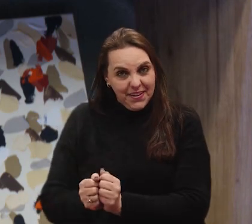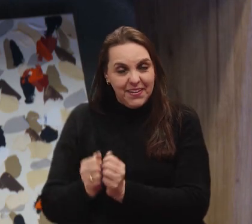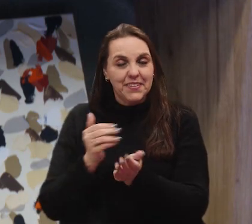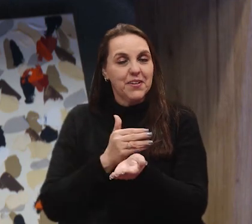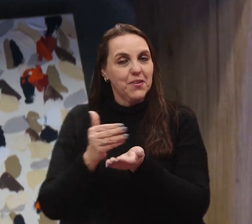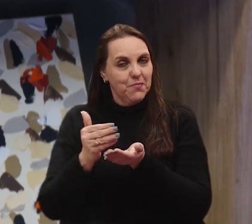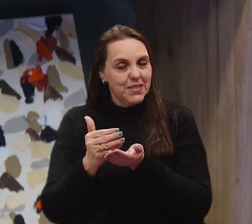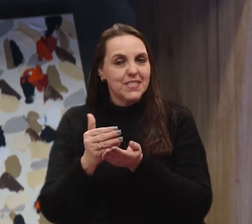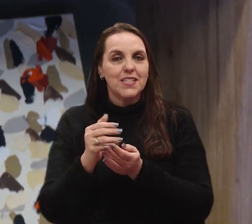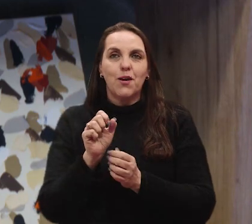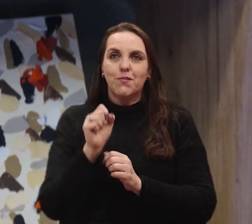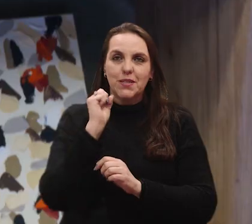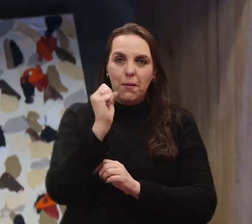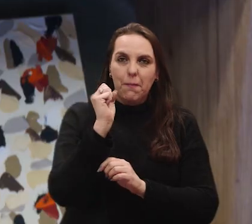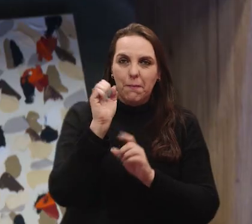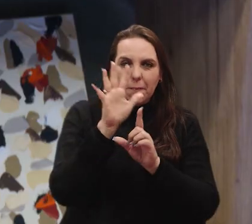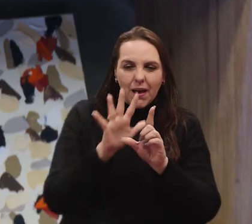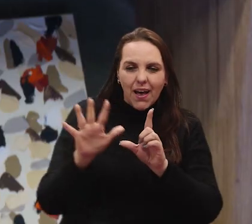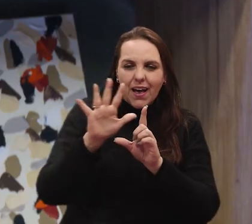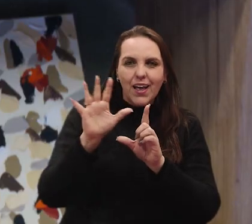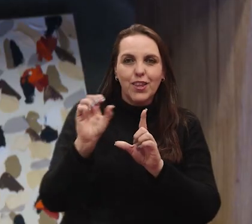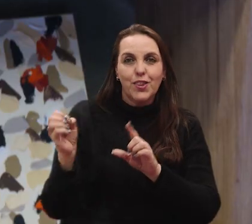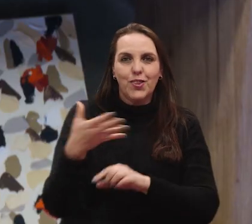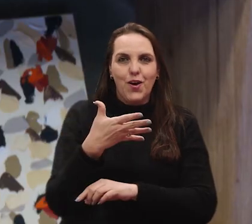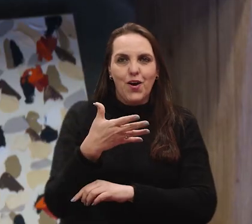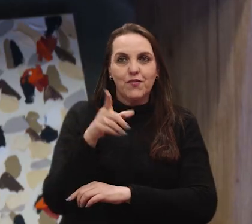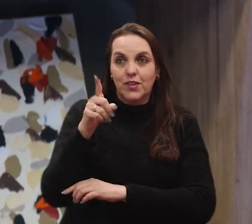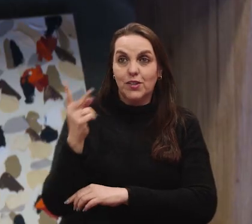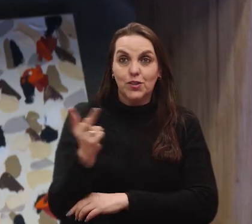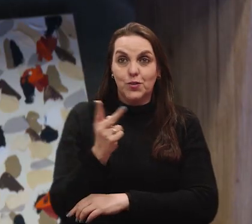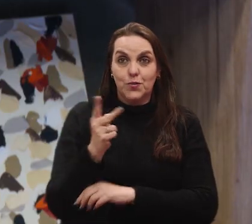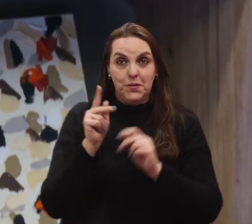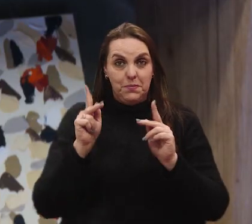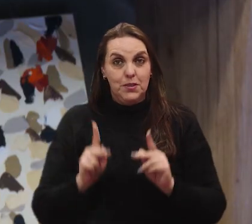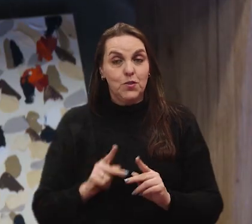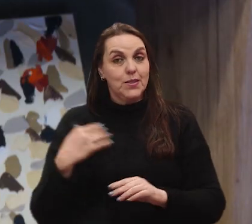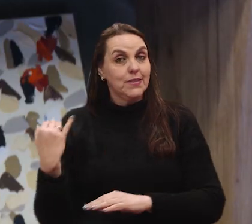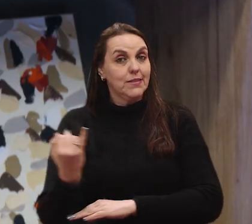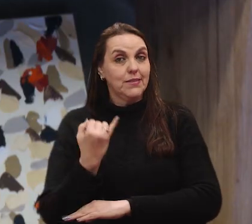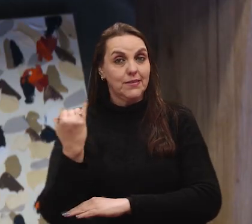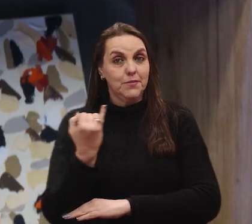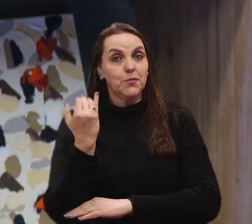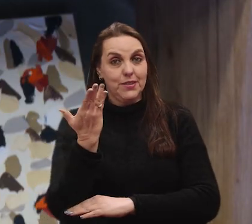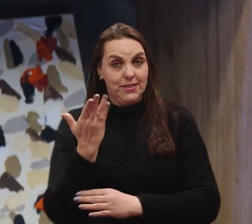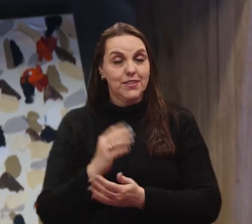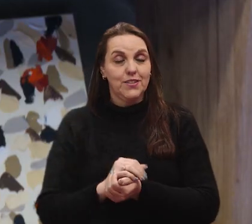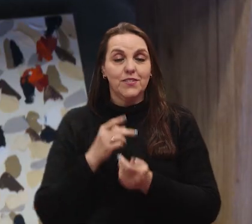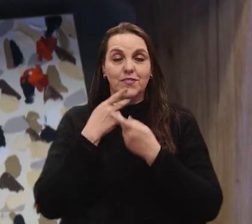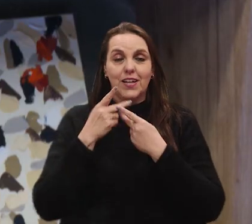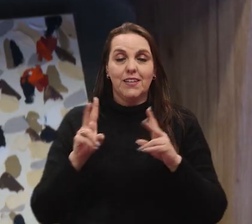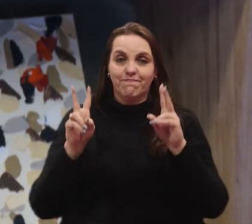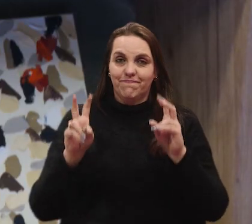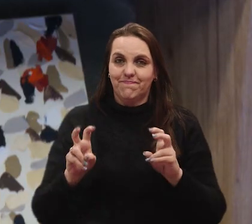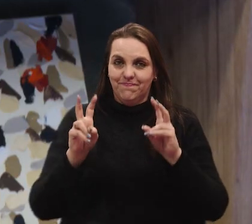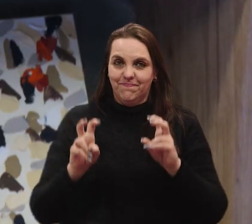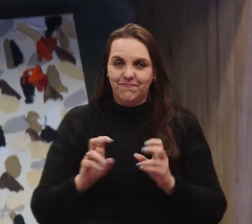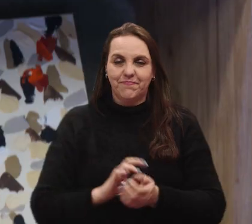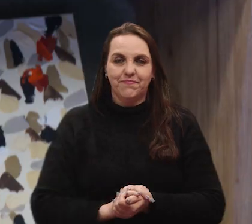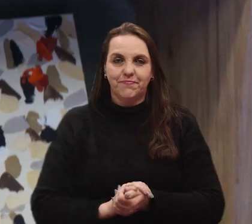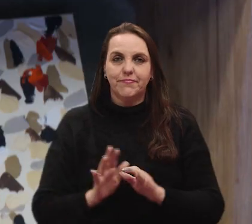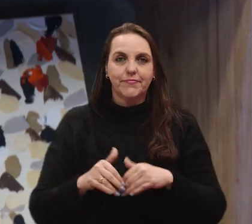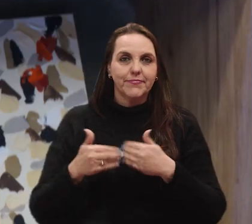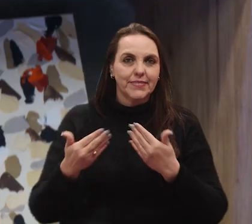começou o programa com um layout novo, mas também com duas pessoas extremamente importantes para falar sobre esse